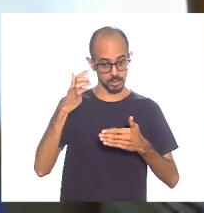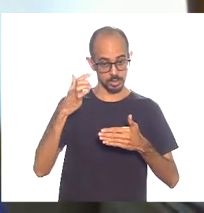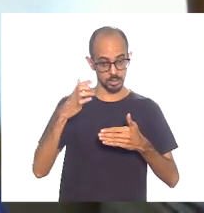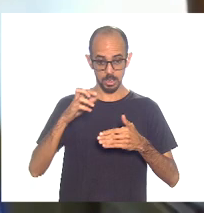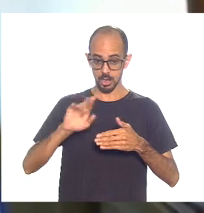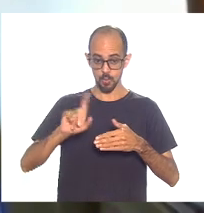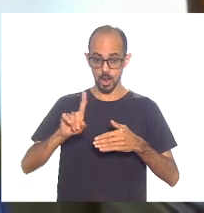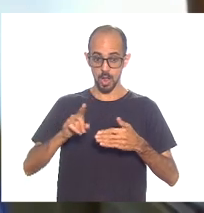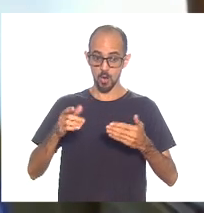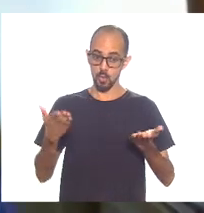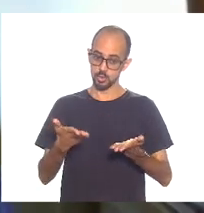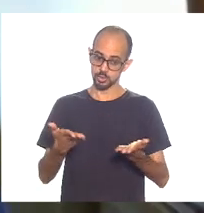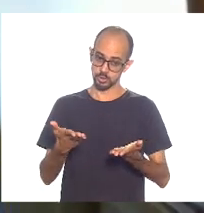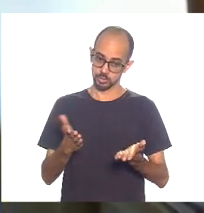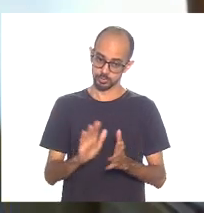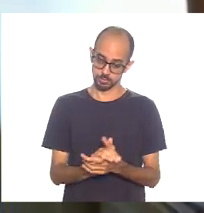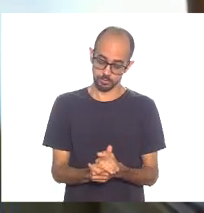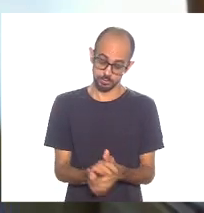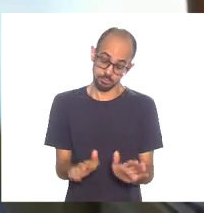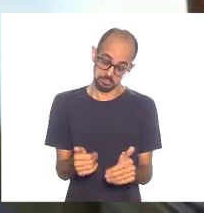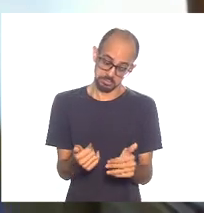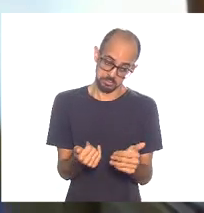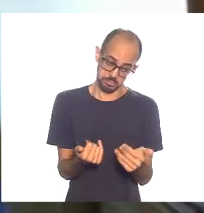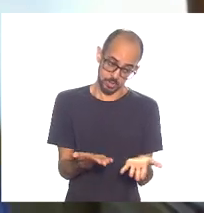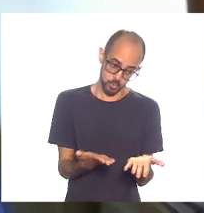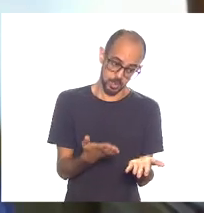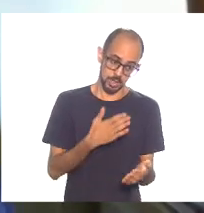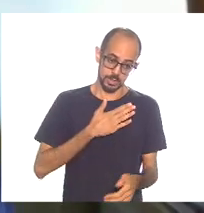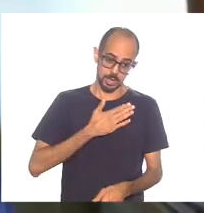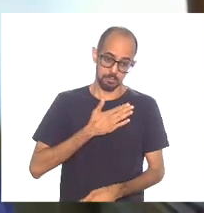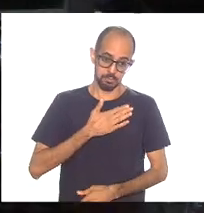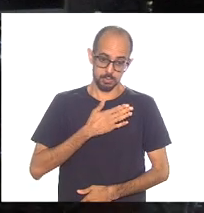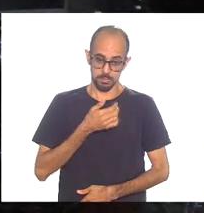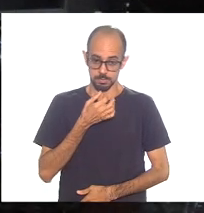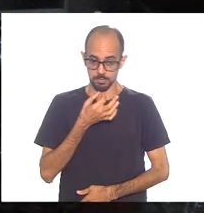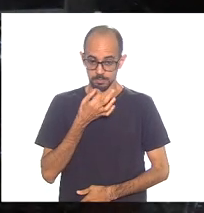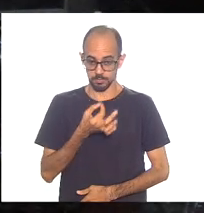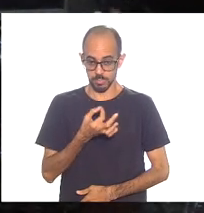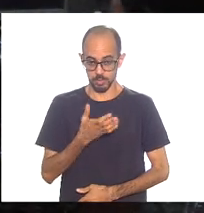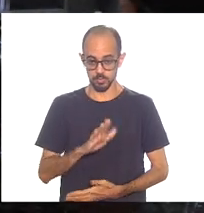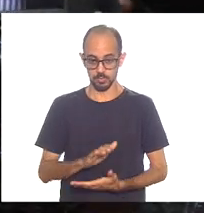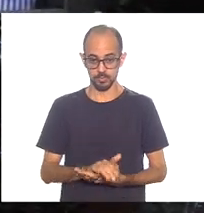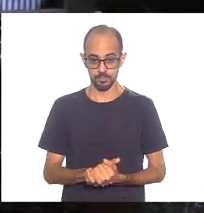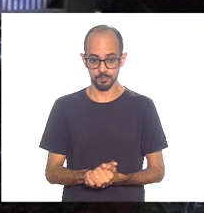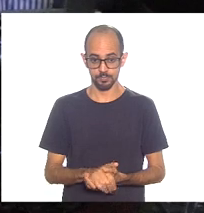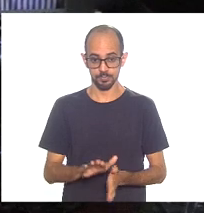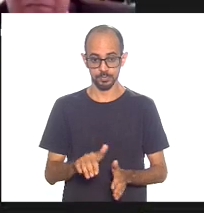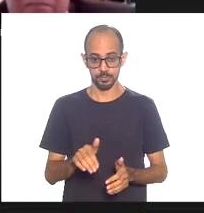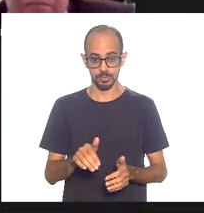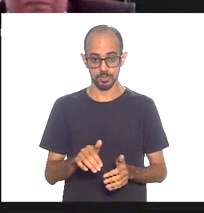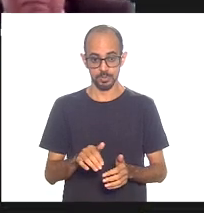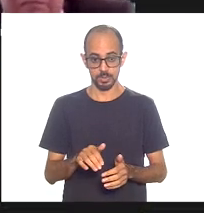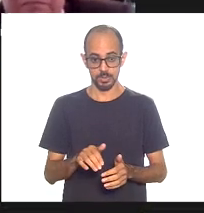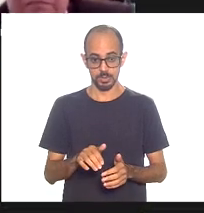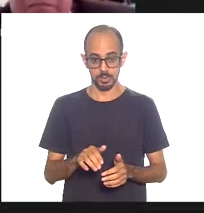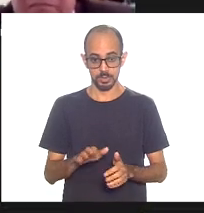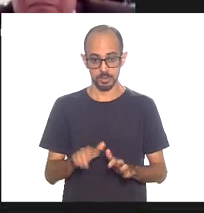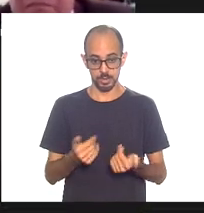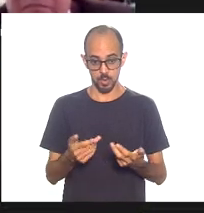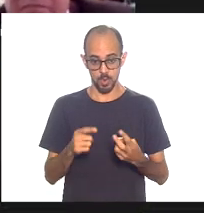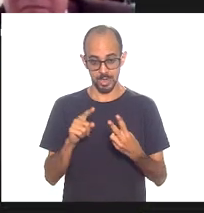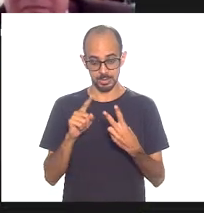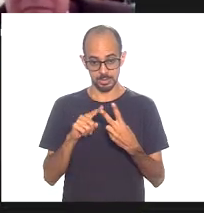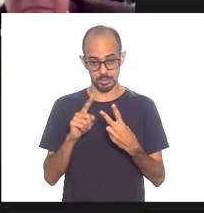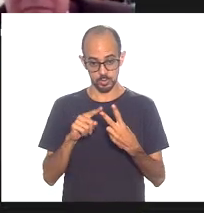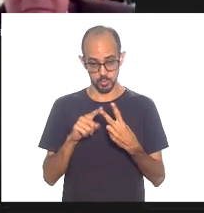hoje. Então, essa é a primeira questão de ordem. Vou ouvir o deputado Valdec. Não acabei, senhor presidente. É a segunda